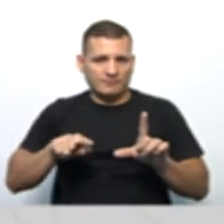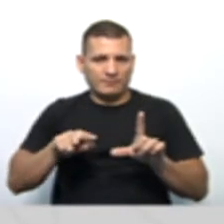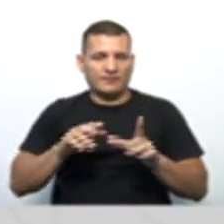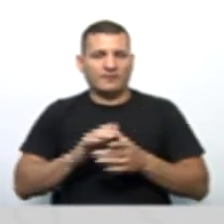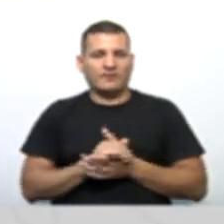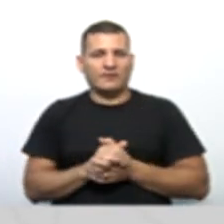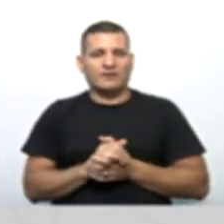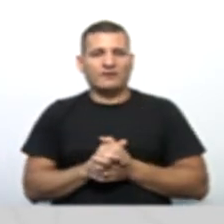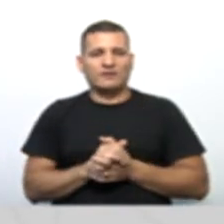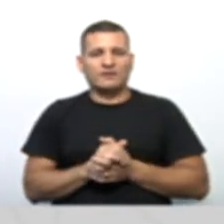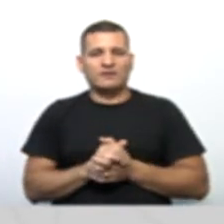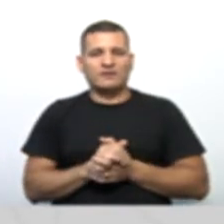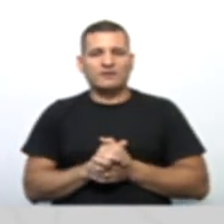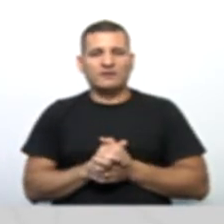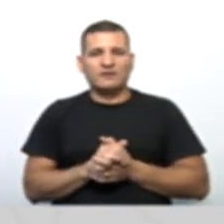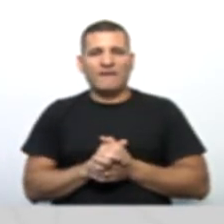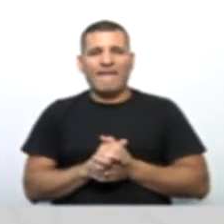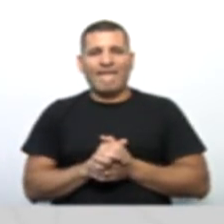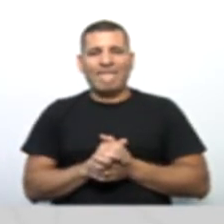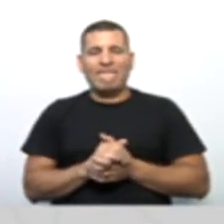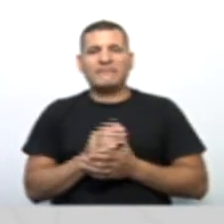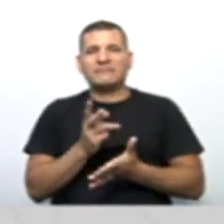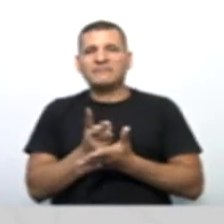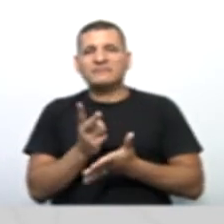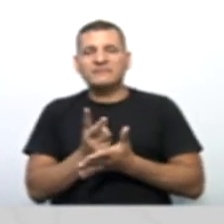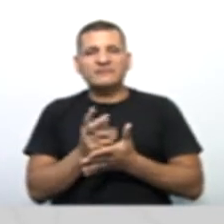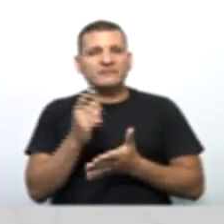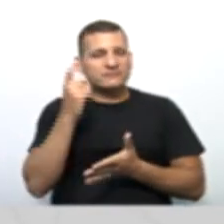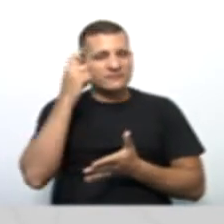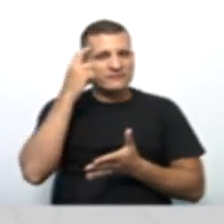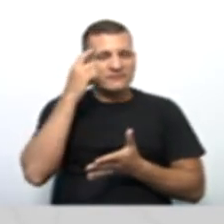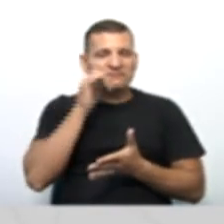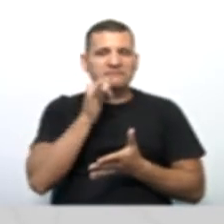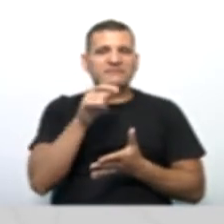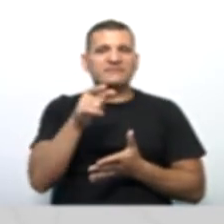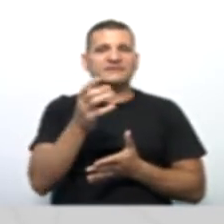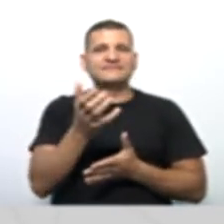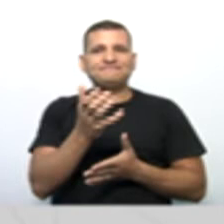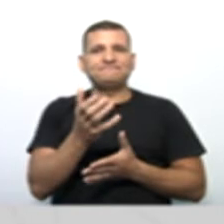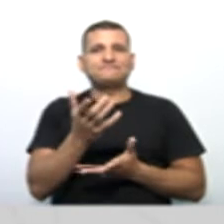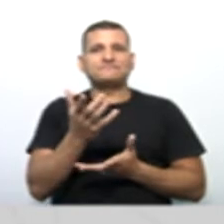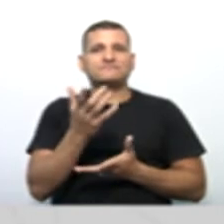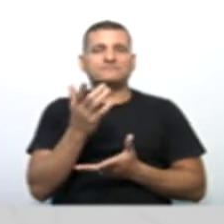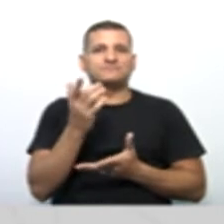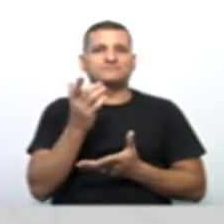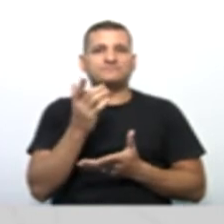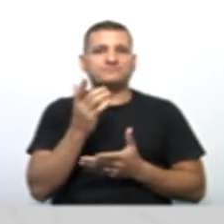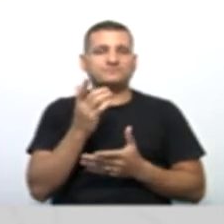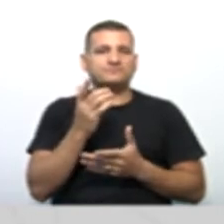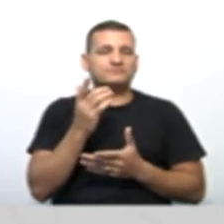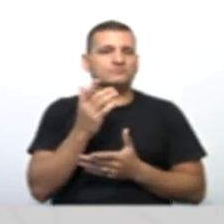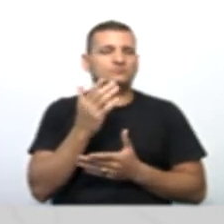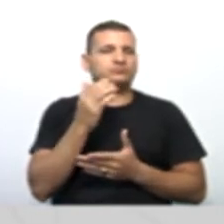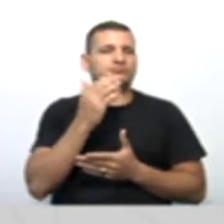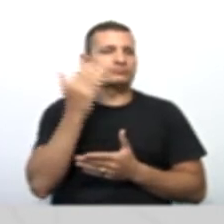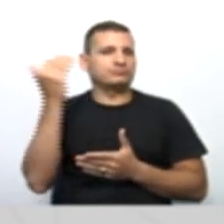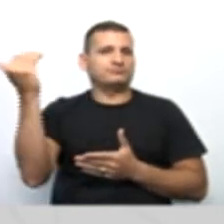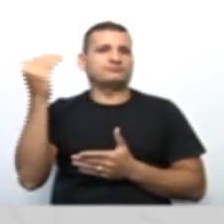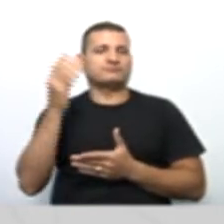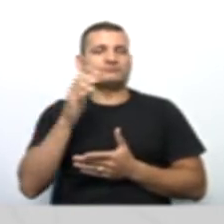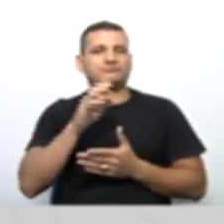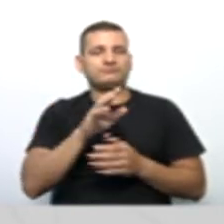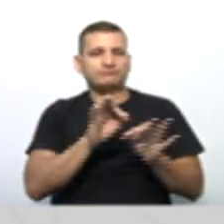usuário digitar a senha pessoal a gente tem que estar sempre pensando nisso se você quer ter sucesso aqui no na modelagem de sites você tem que pensar sempre no